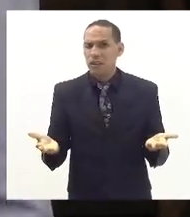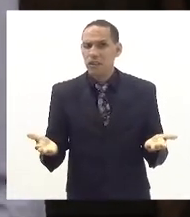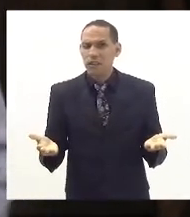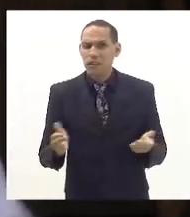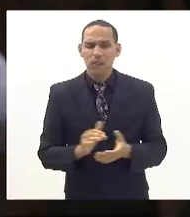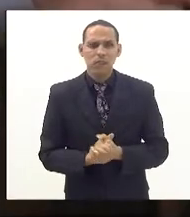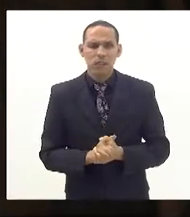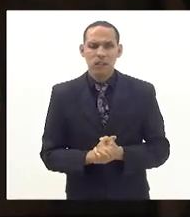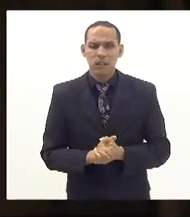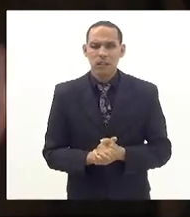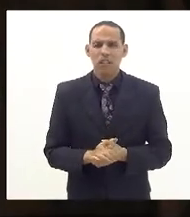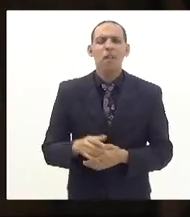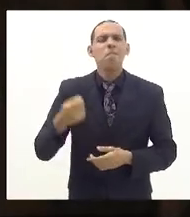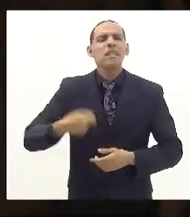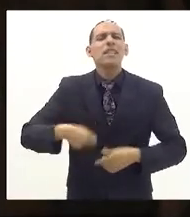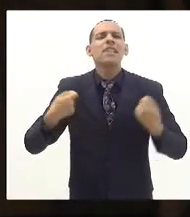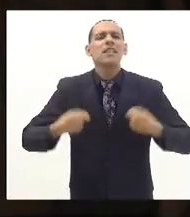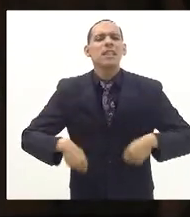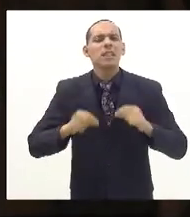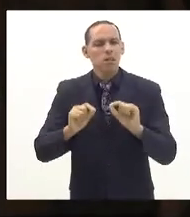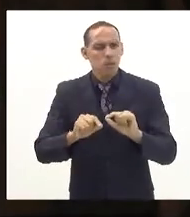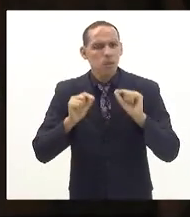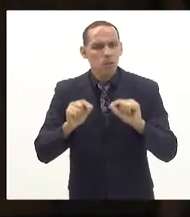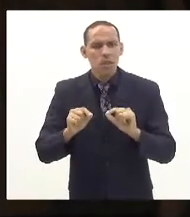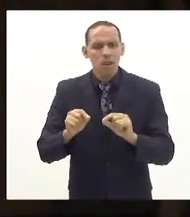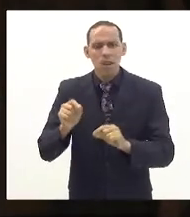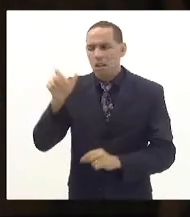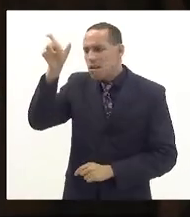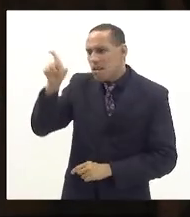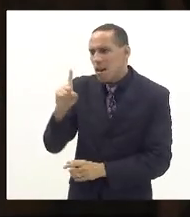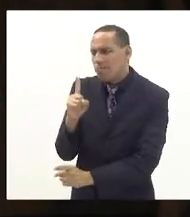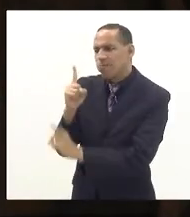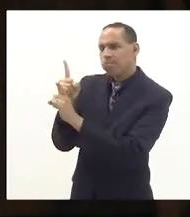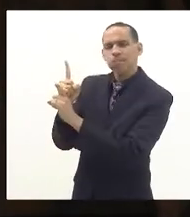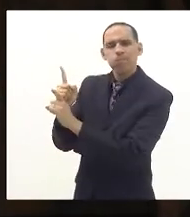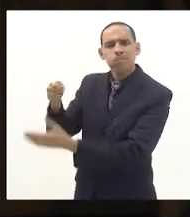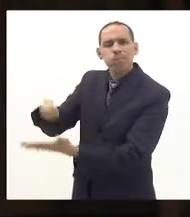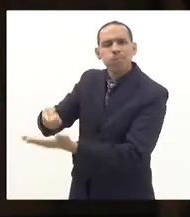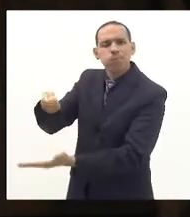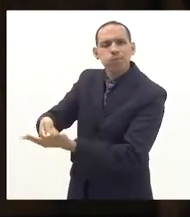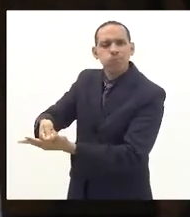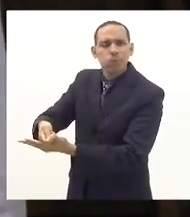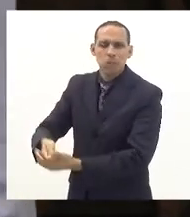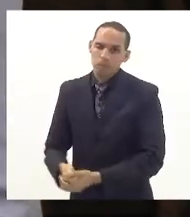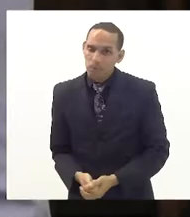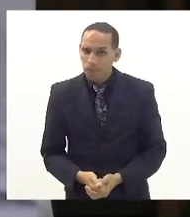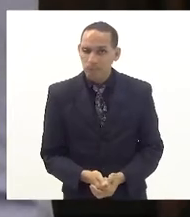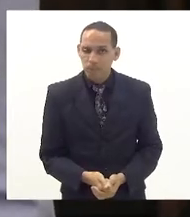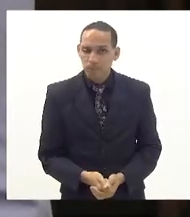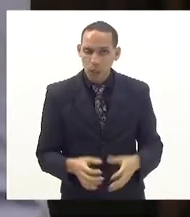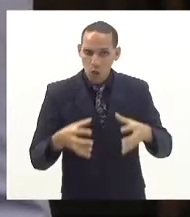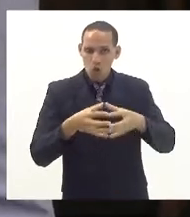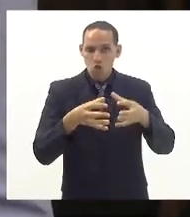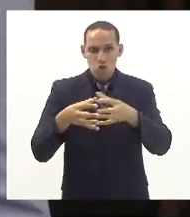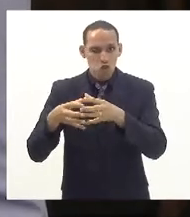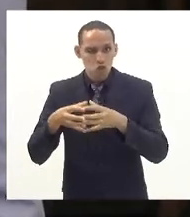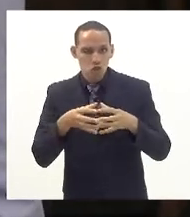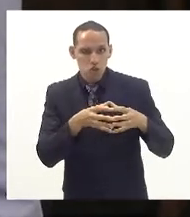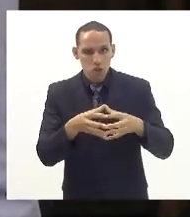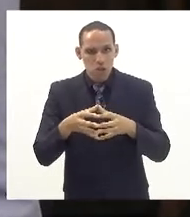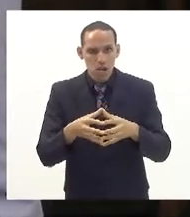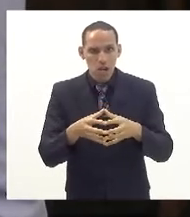fazem, que ela seja identificada e punida. Para os clubes, milhares